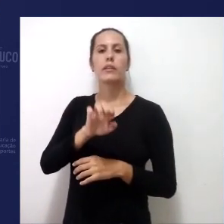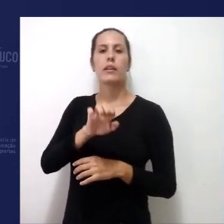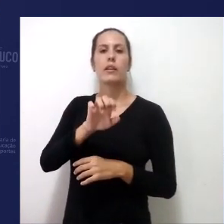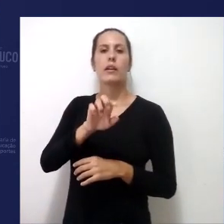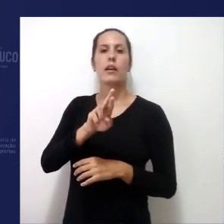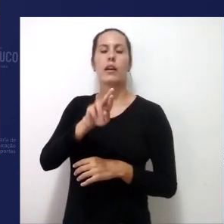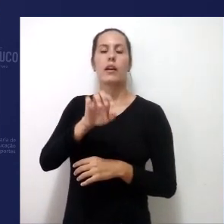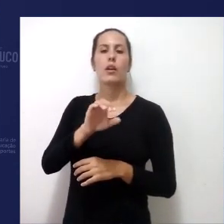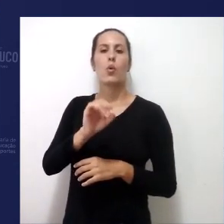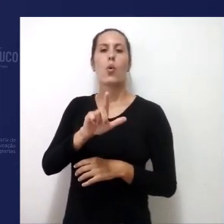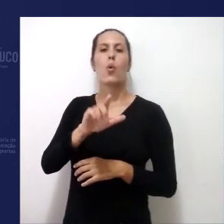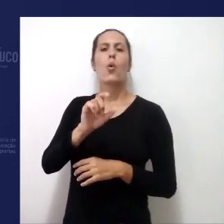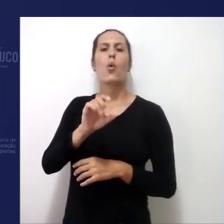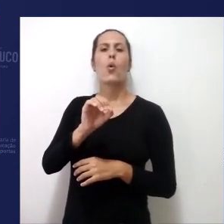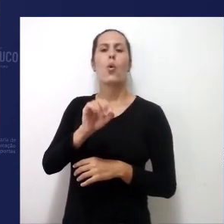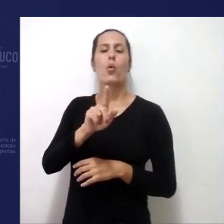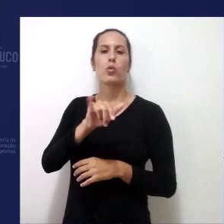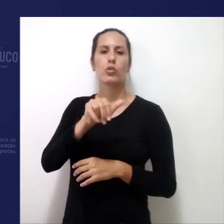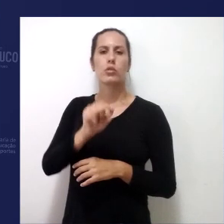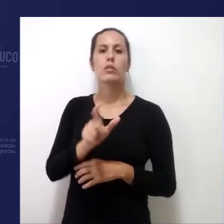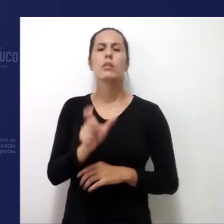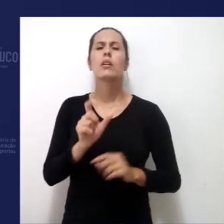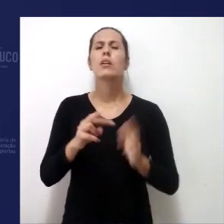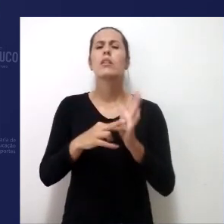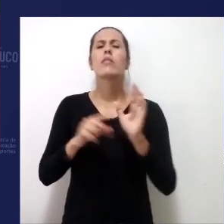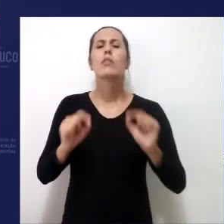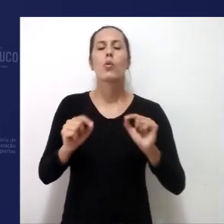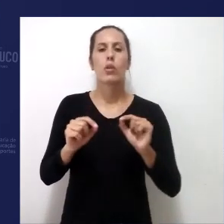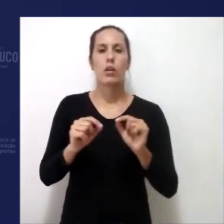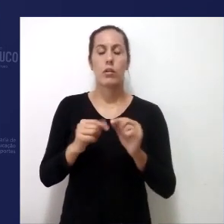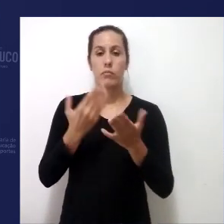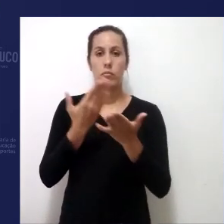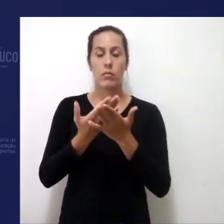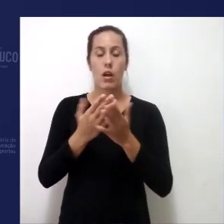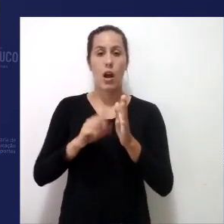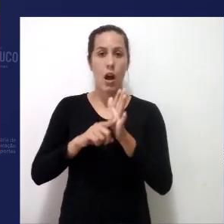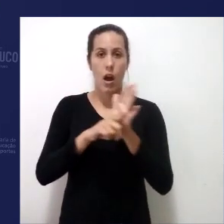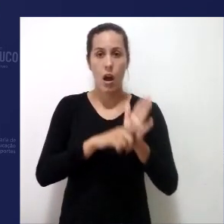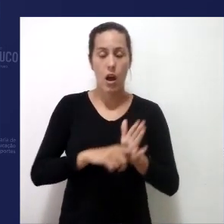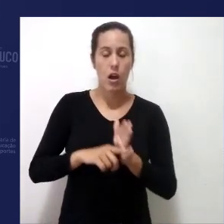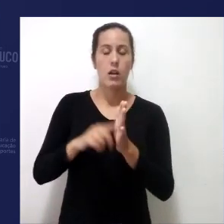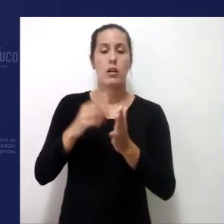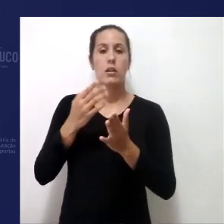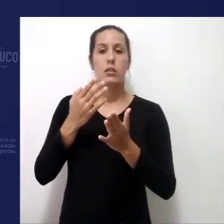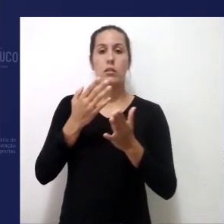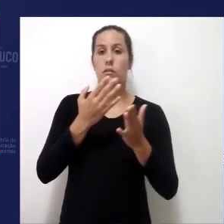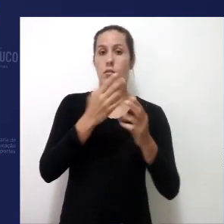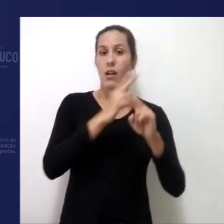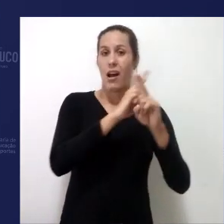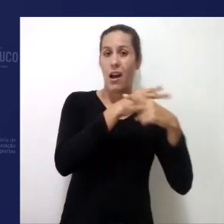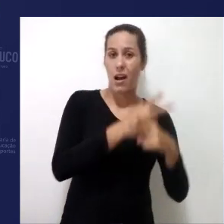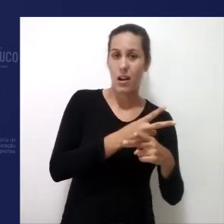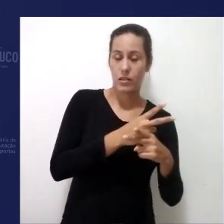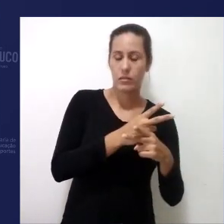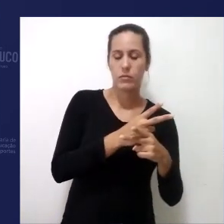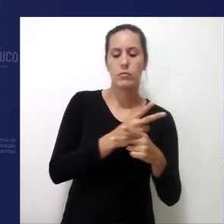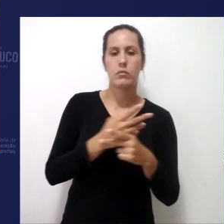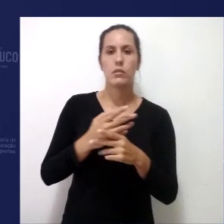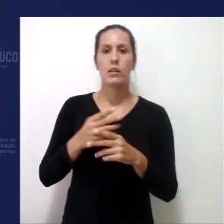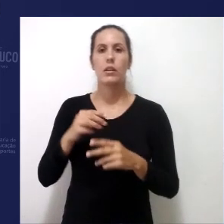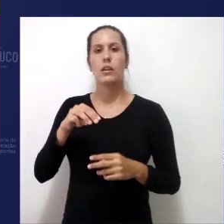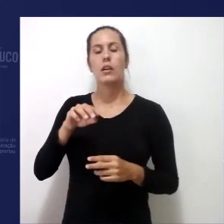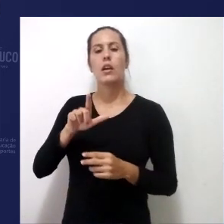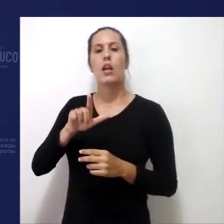na realidade, vem do grego meteoros, que é elevado do ar, e logos, que se trata de estudos.